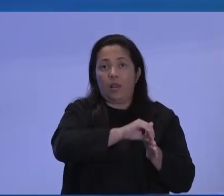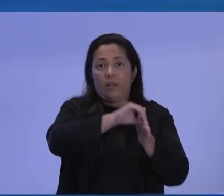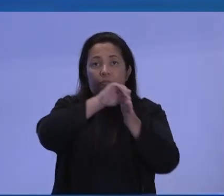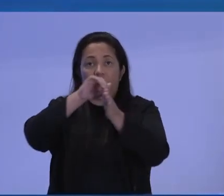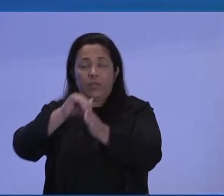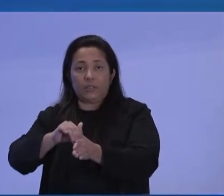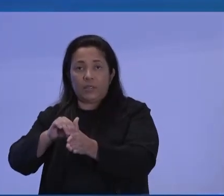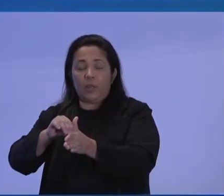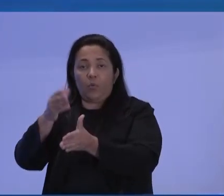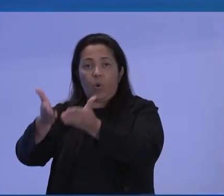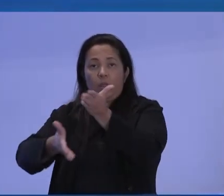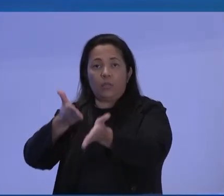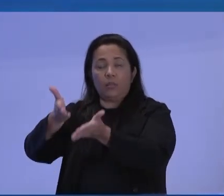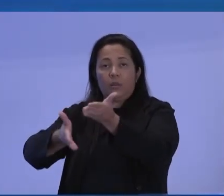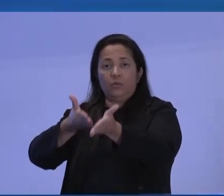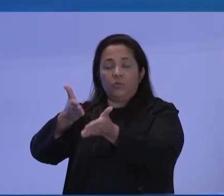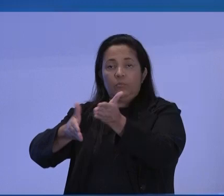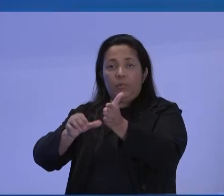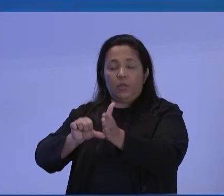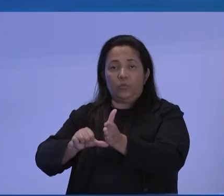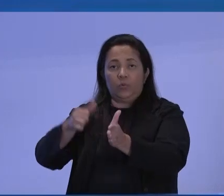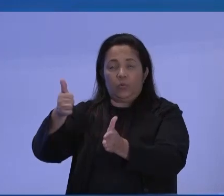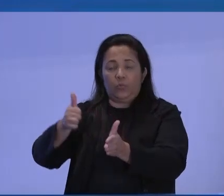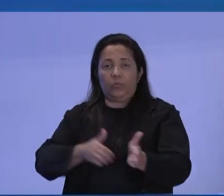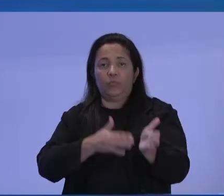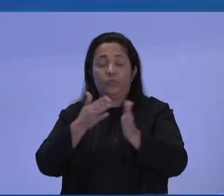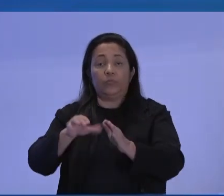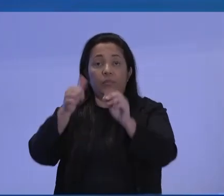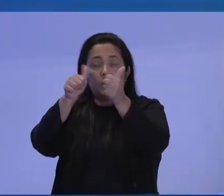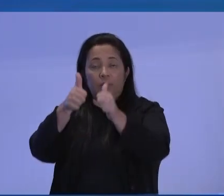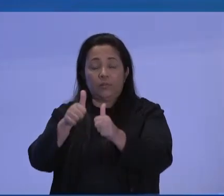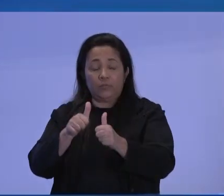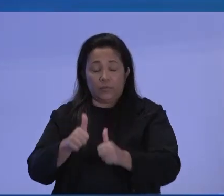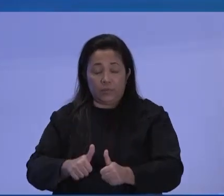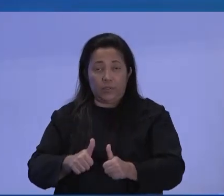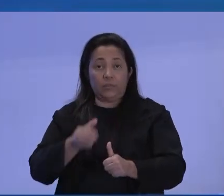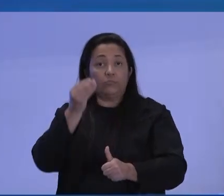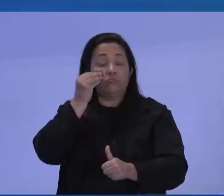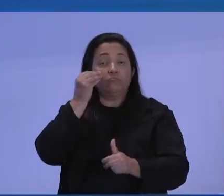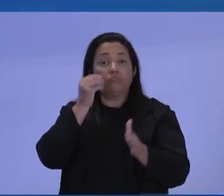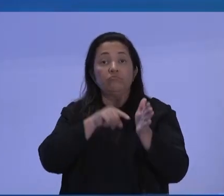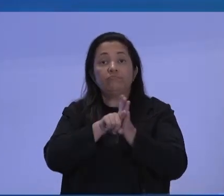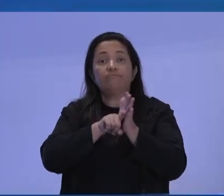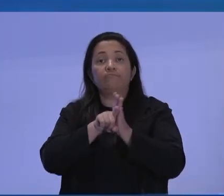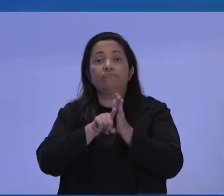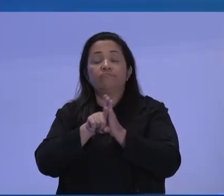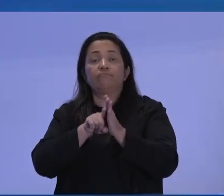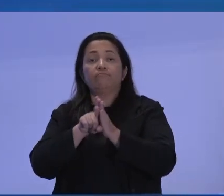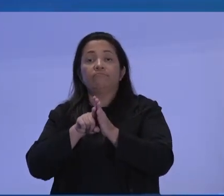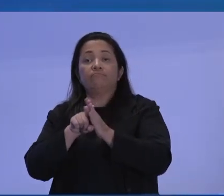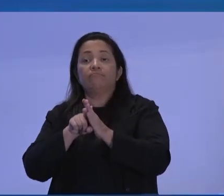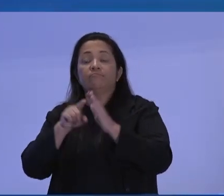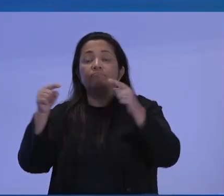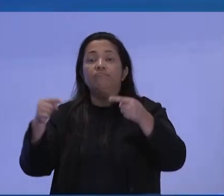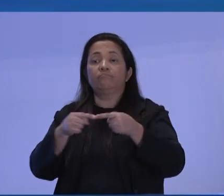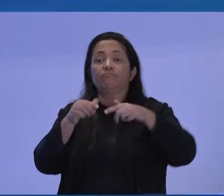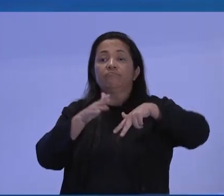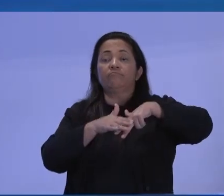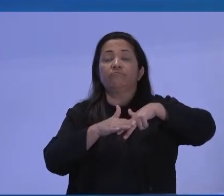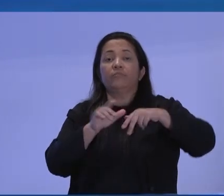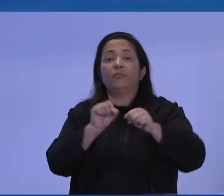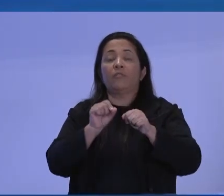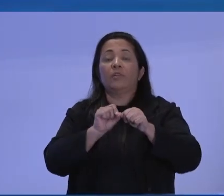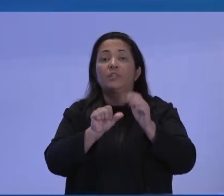atenção primária à saúde. E a avaliação dos contatos dos casos confirmados será realizada na